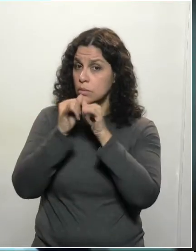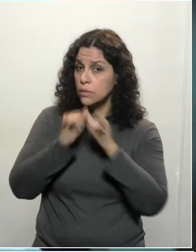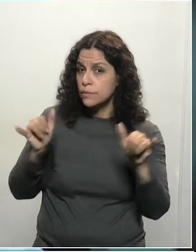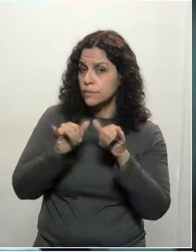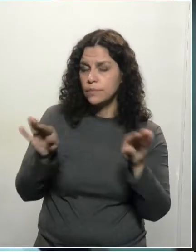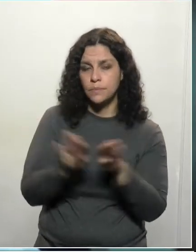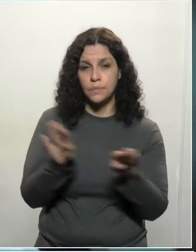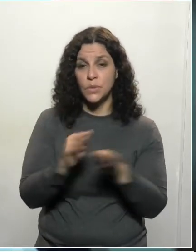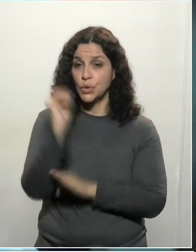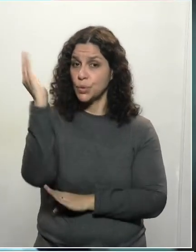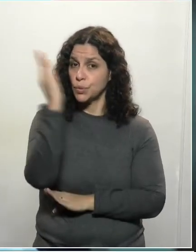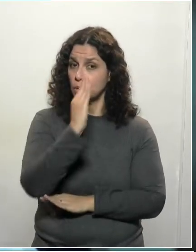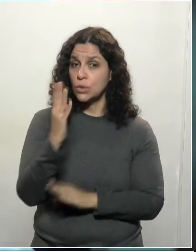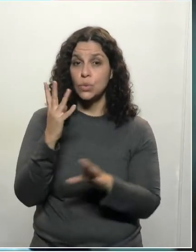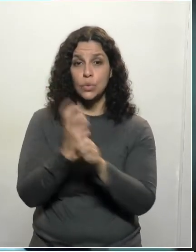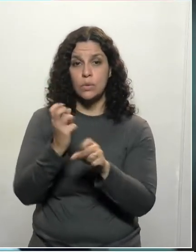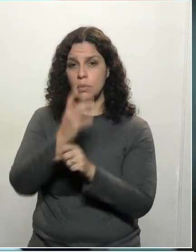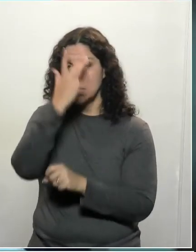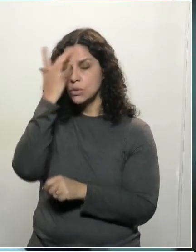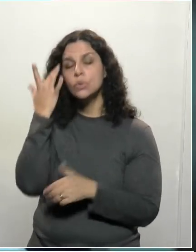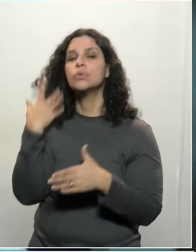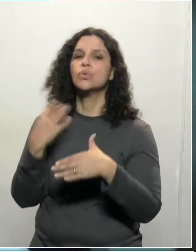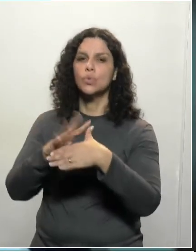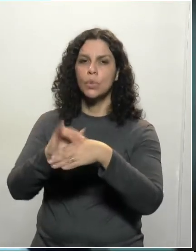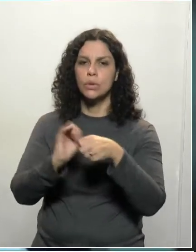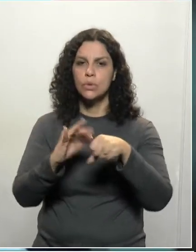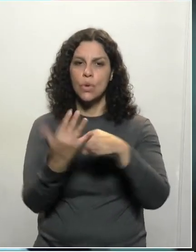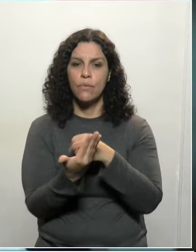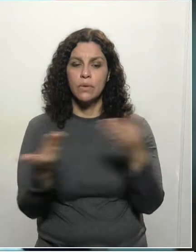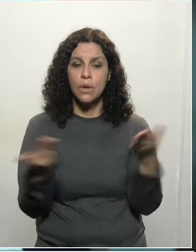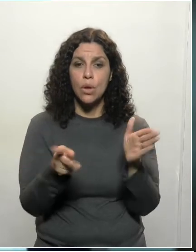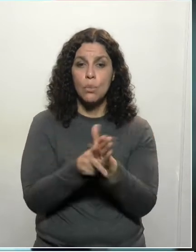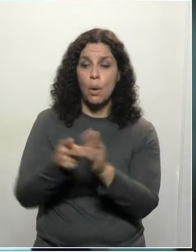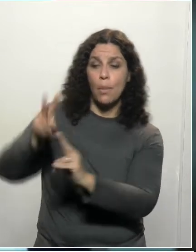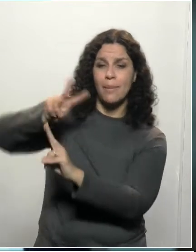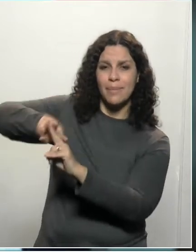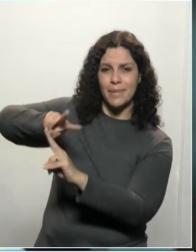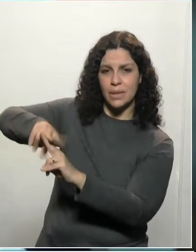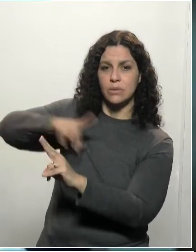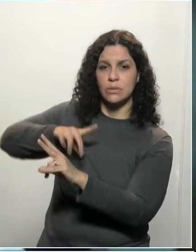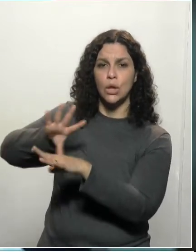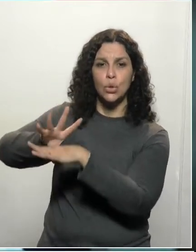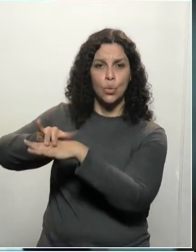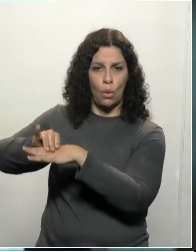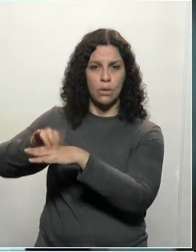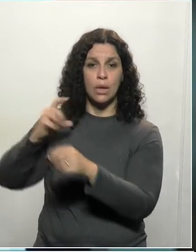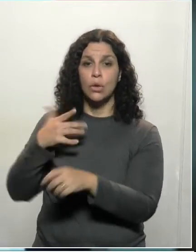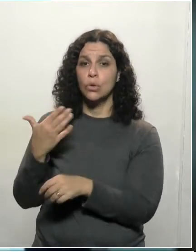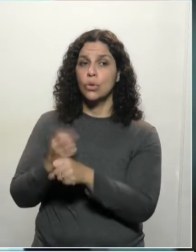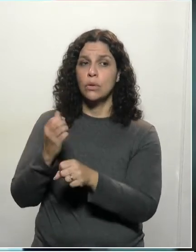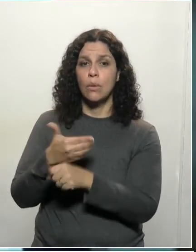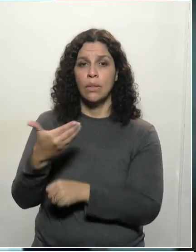Brasil, o número de infectados por Covid-19 em unidades do sistema prisional chegou a